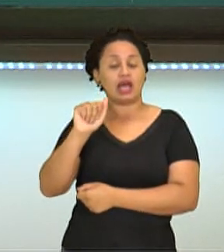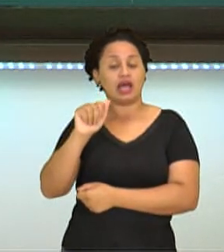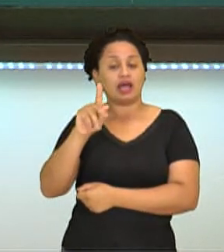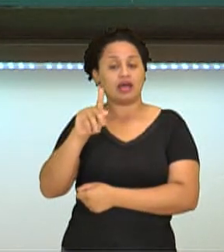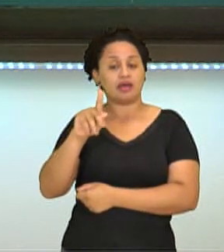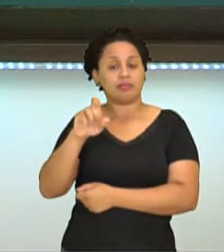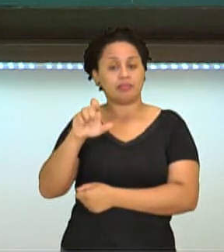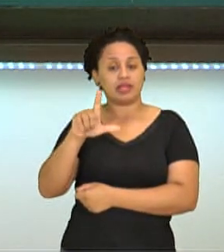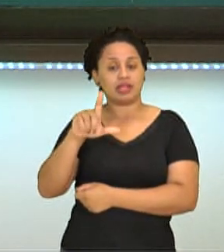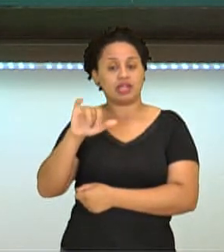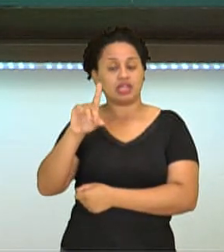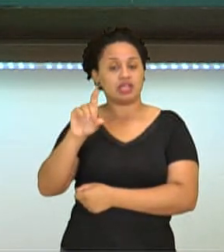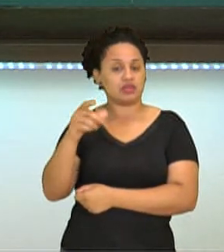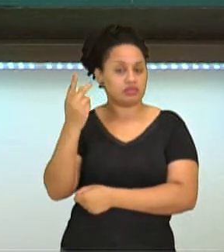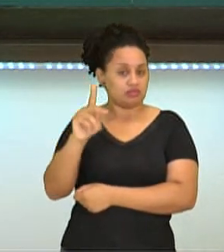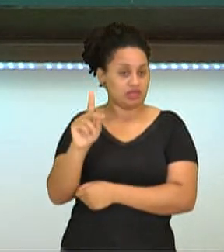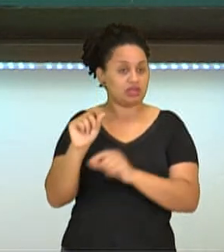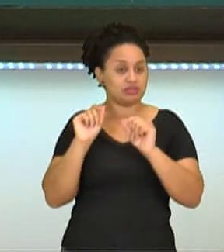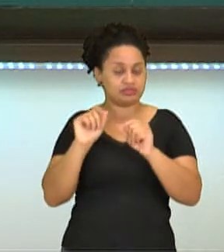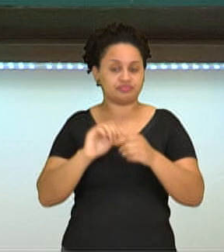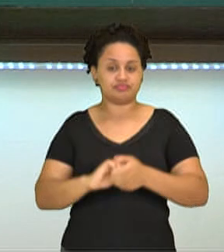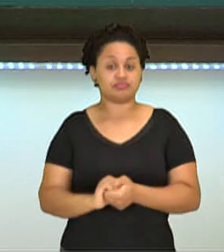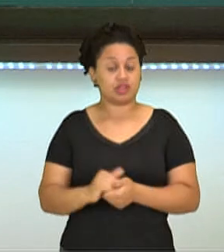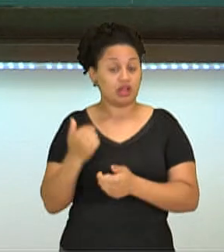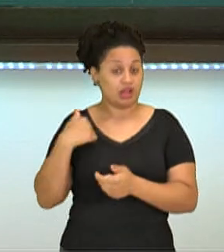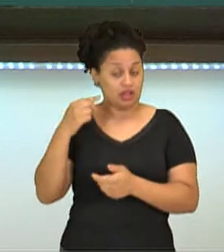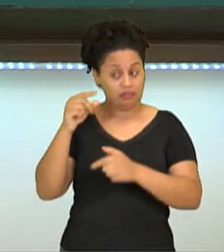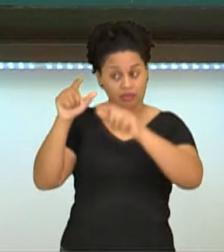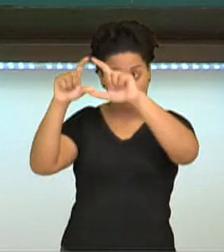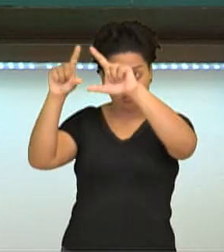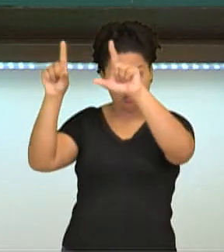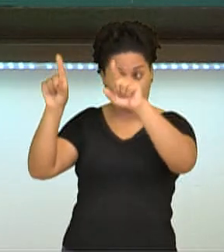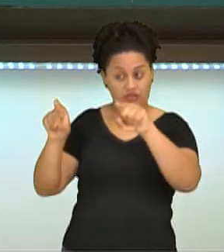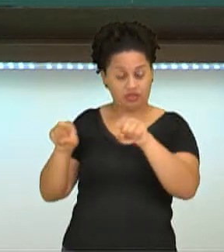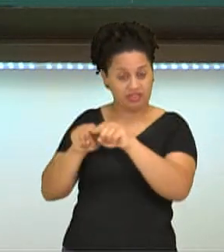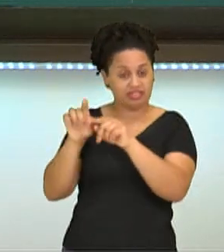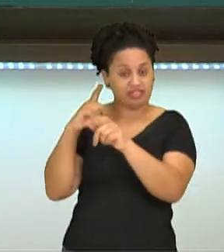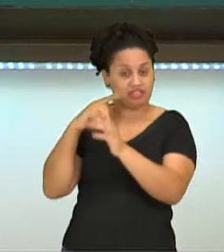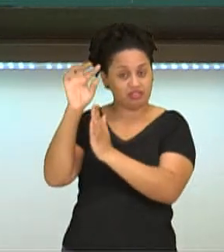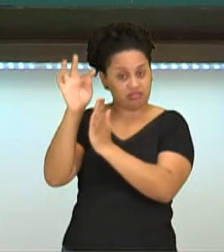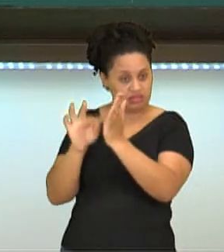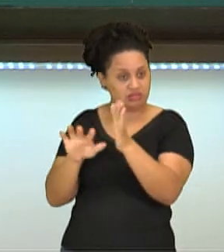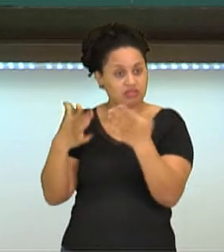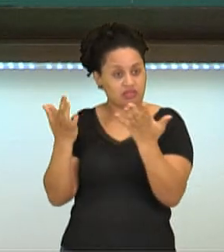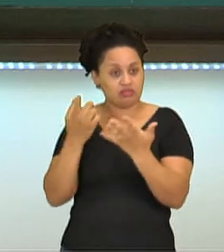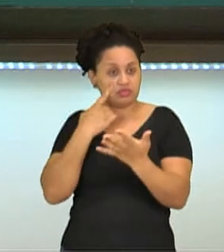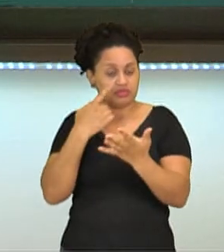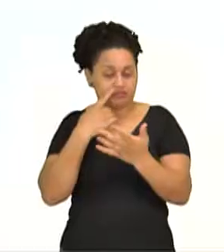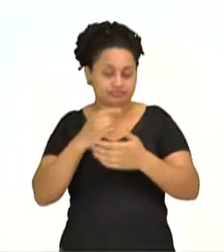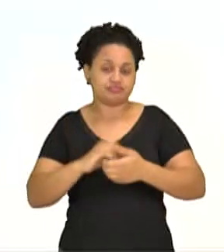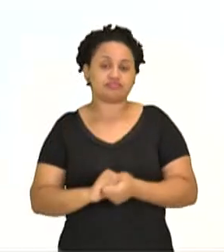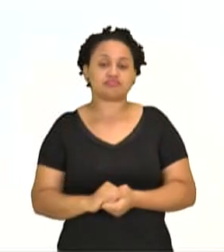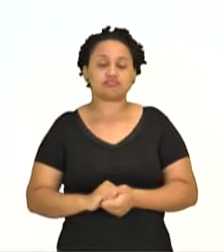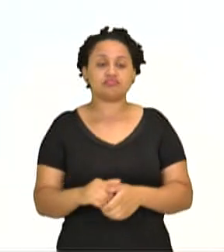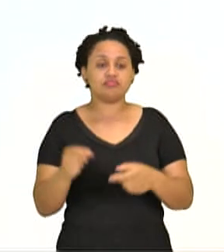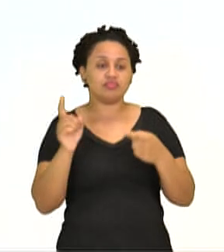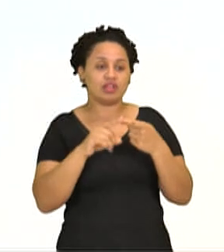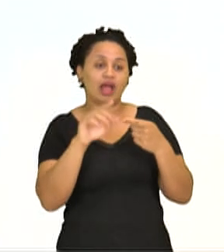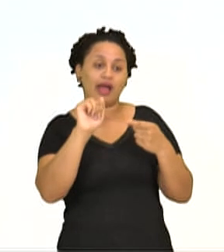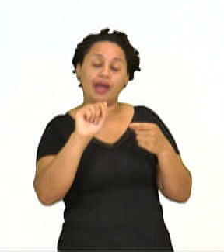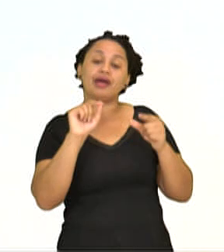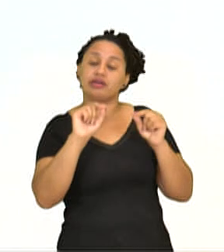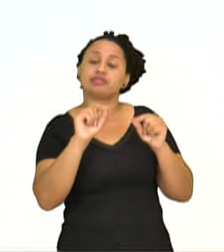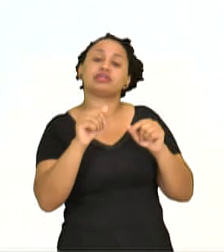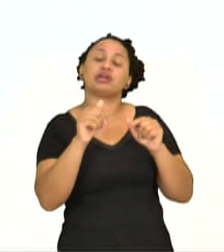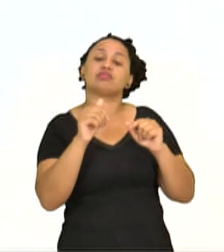deixou para vocês o texto aqui do lado, aquele texto que eu já havia feito a leitura. Vamos conferir então? Olha só,